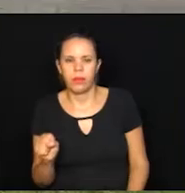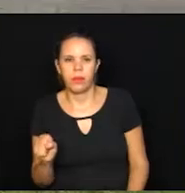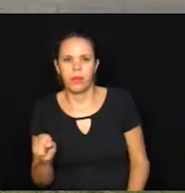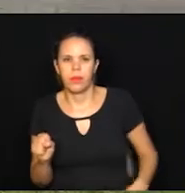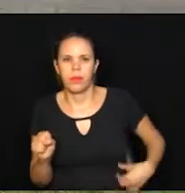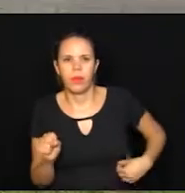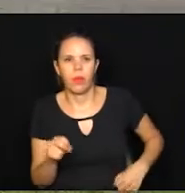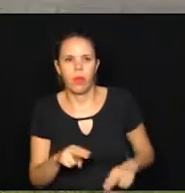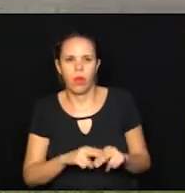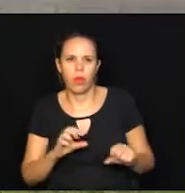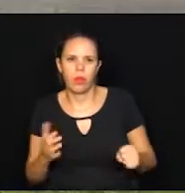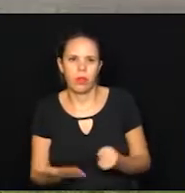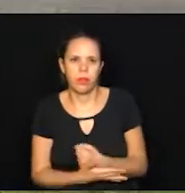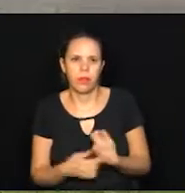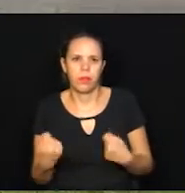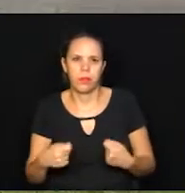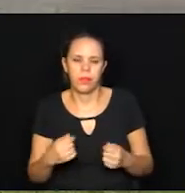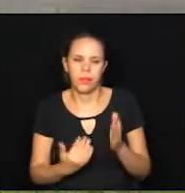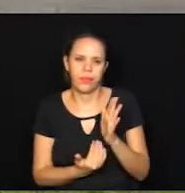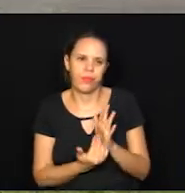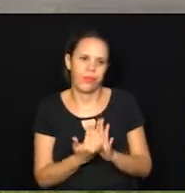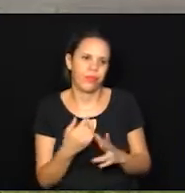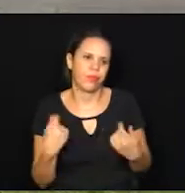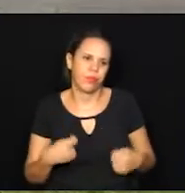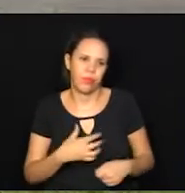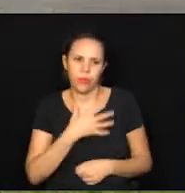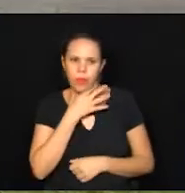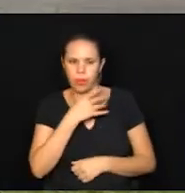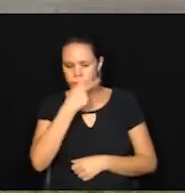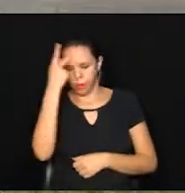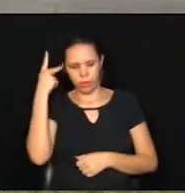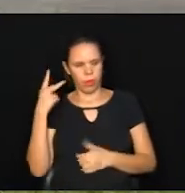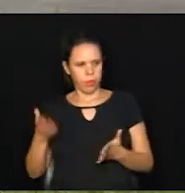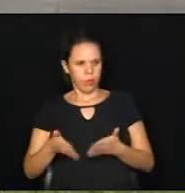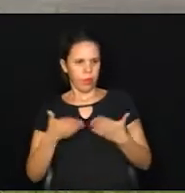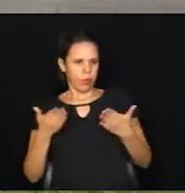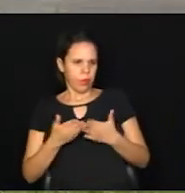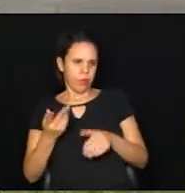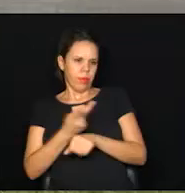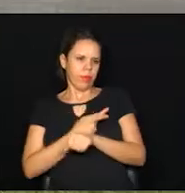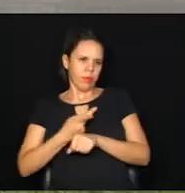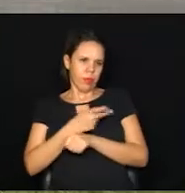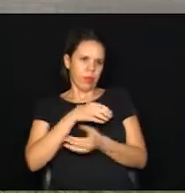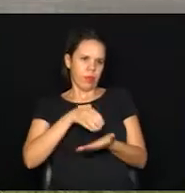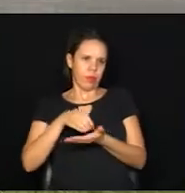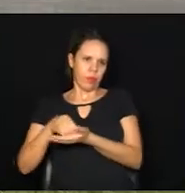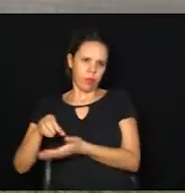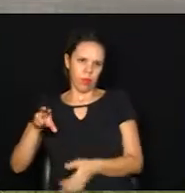a pandemia, essa necessidade aumentou. O número de pessoas procurando as unidades do